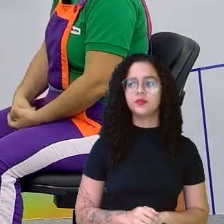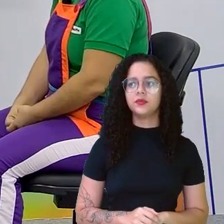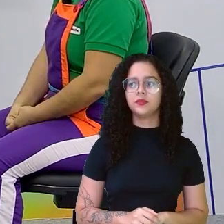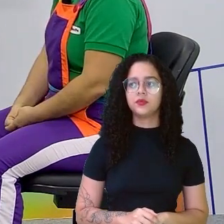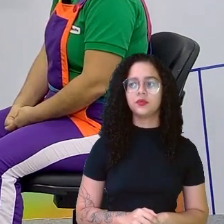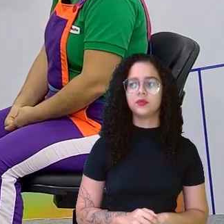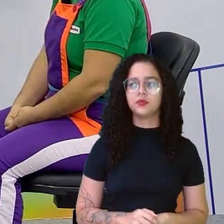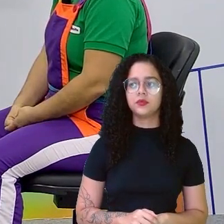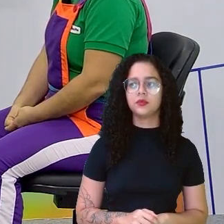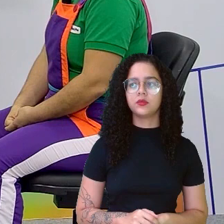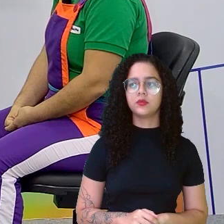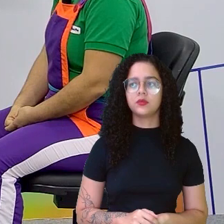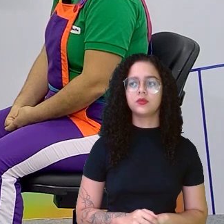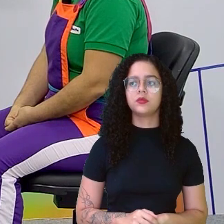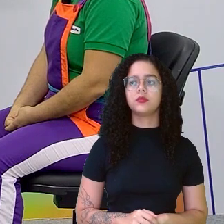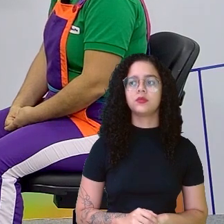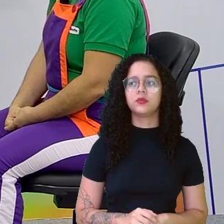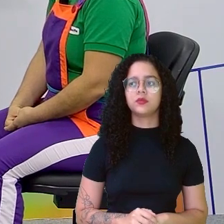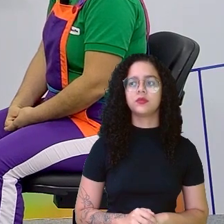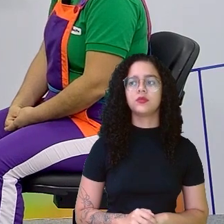lá. Saci.